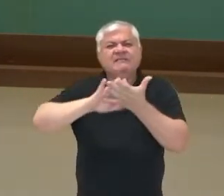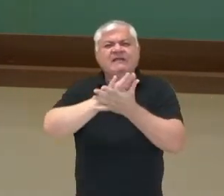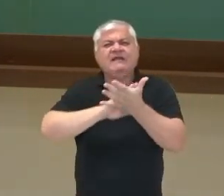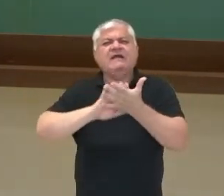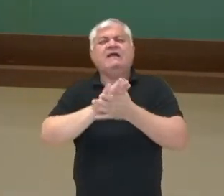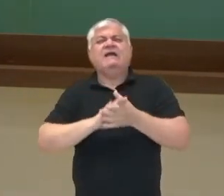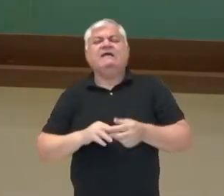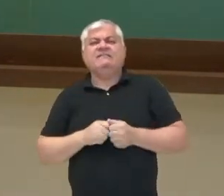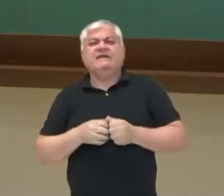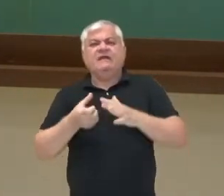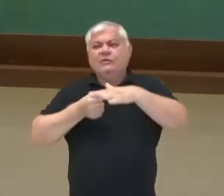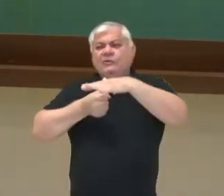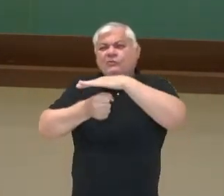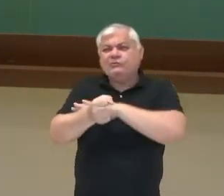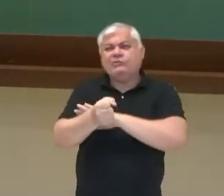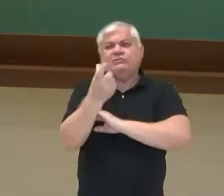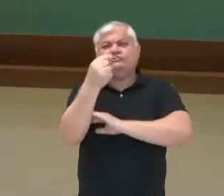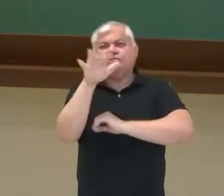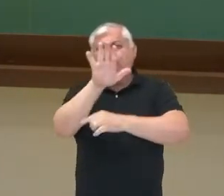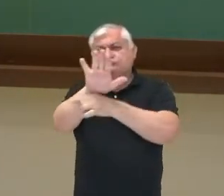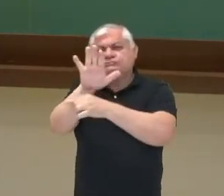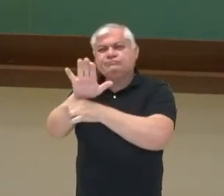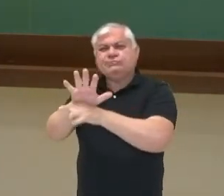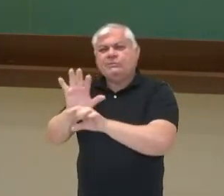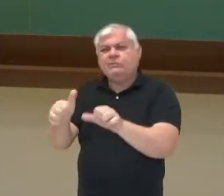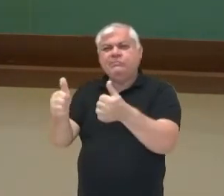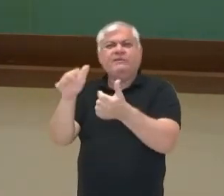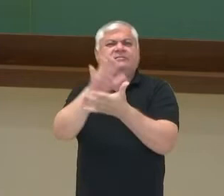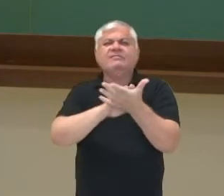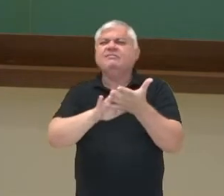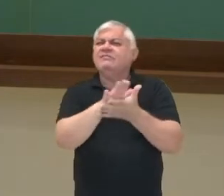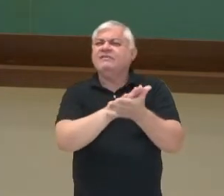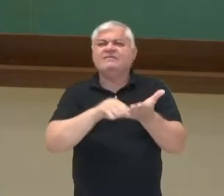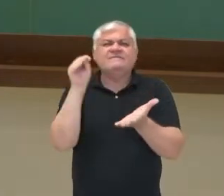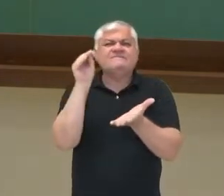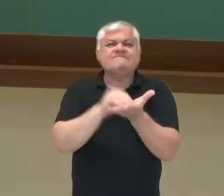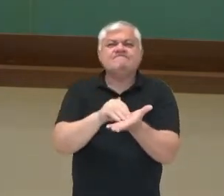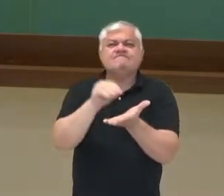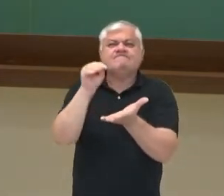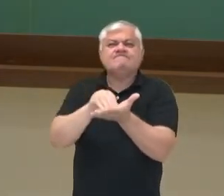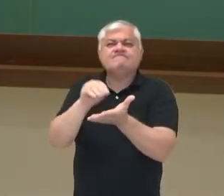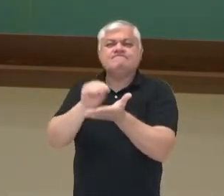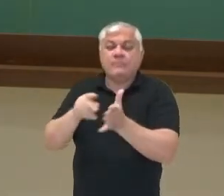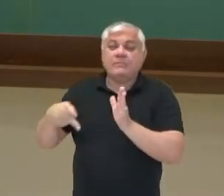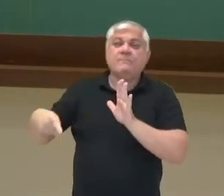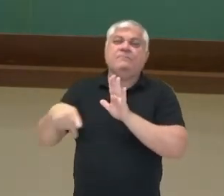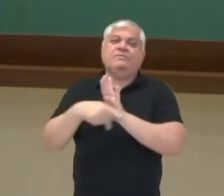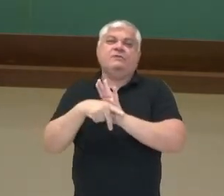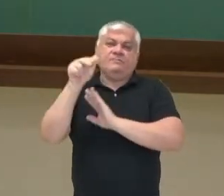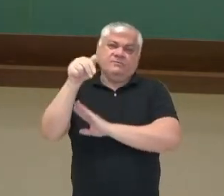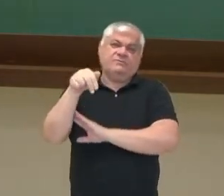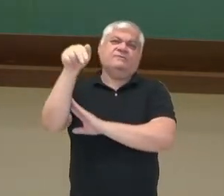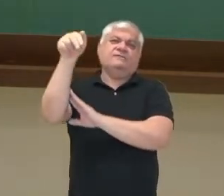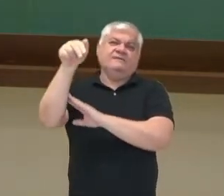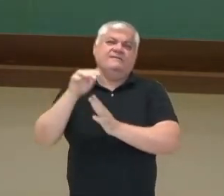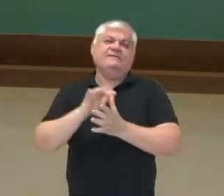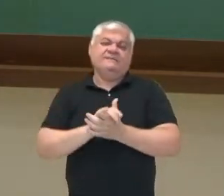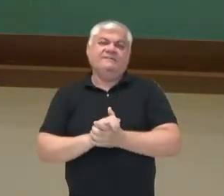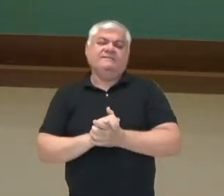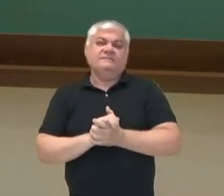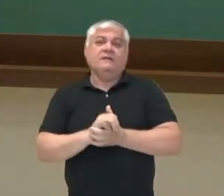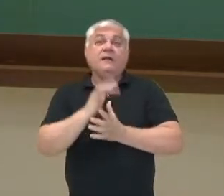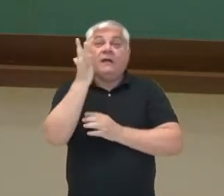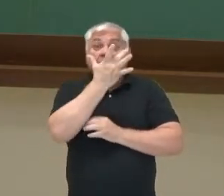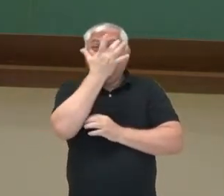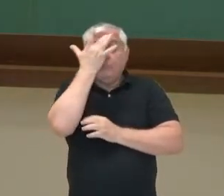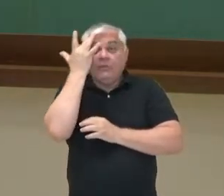de investimento, por tantas coisas, né? Que são próprias ali daquela região, né? E as